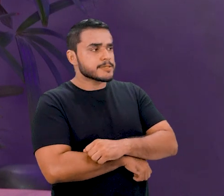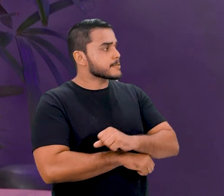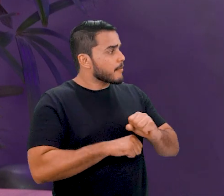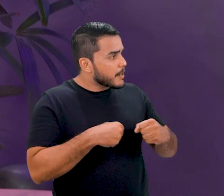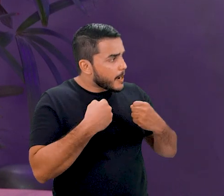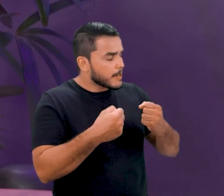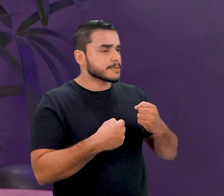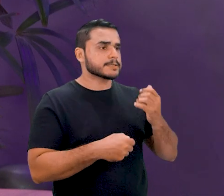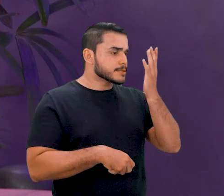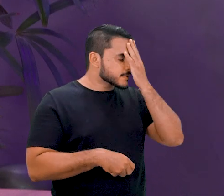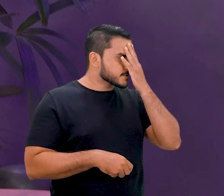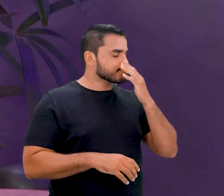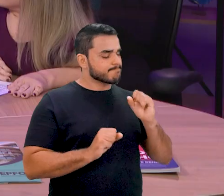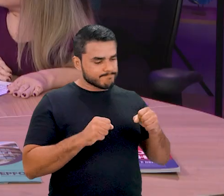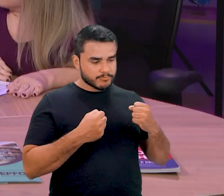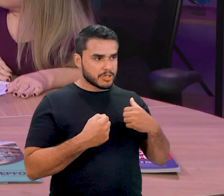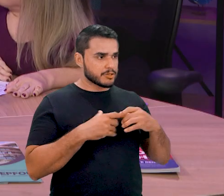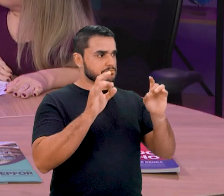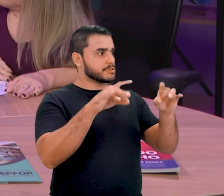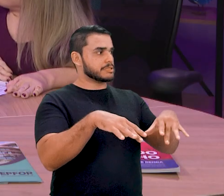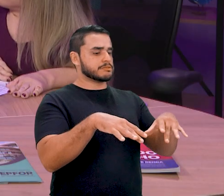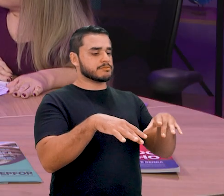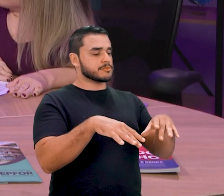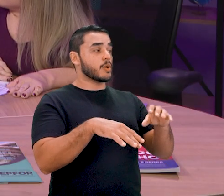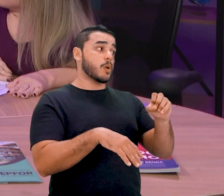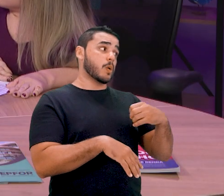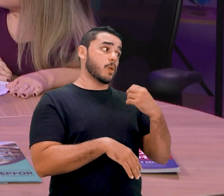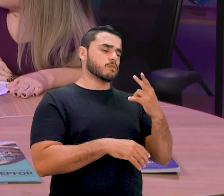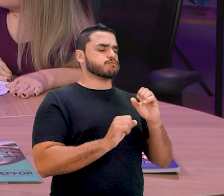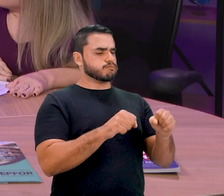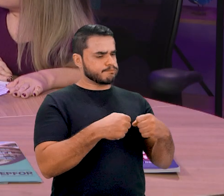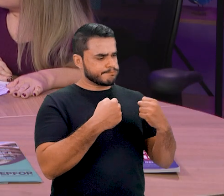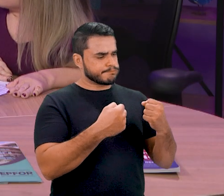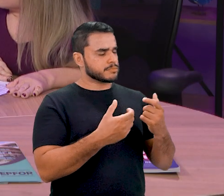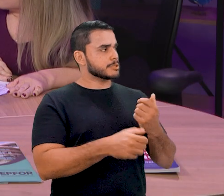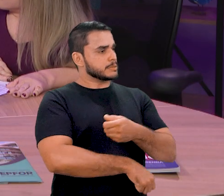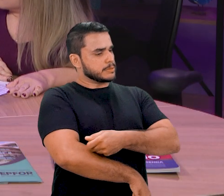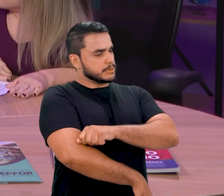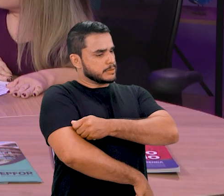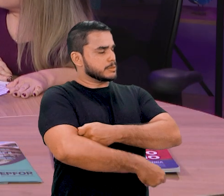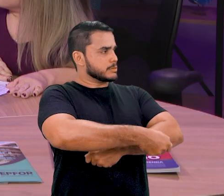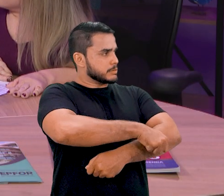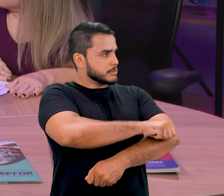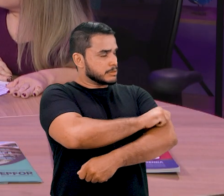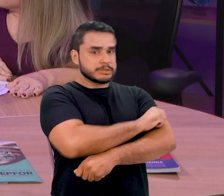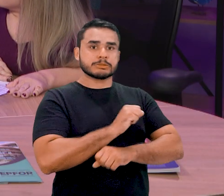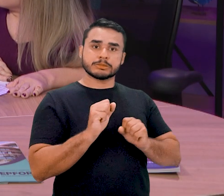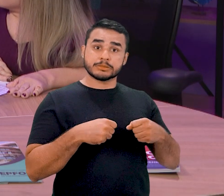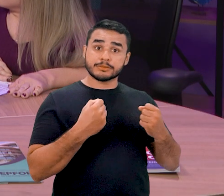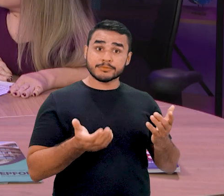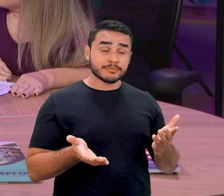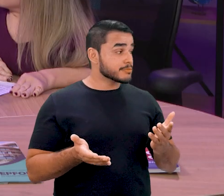você cai para dentro, ou então você desiste. Não dá. Então, assim, eu tenho uma paixão, descobri uma paixão imensa pela